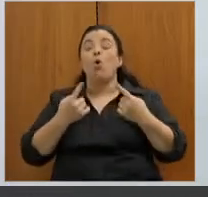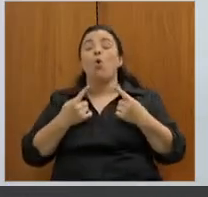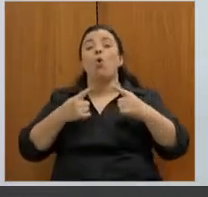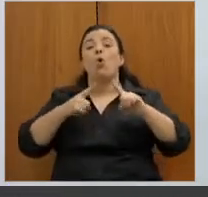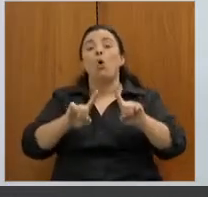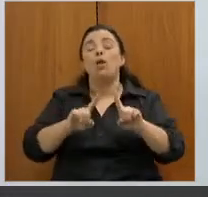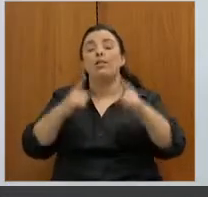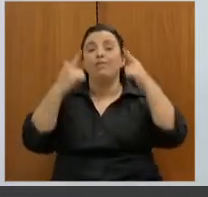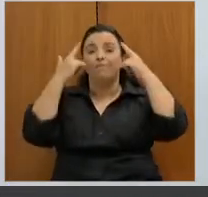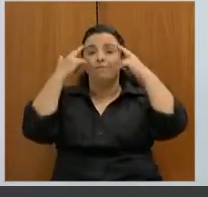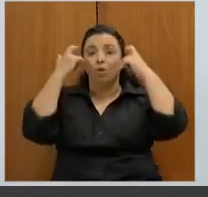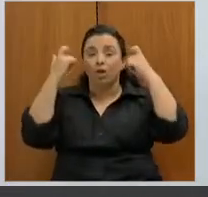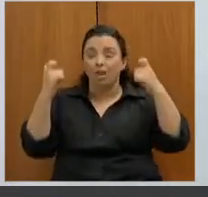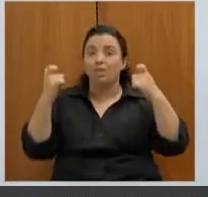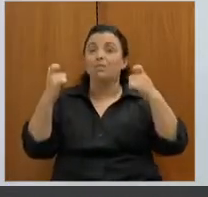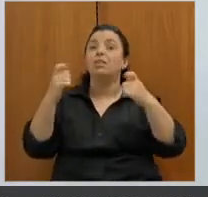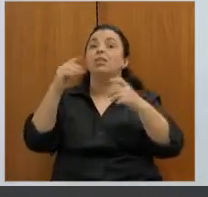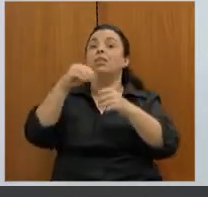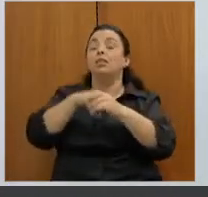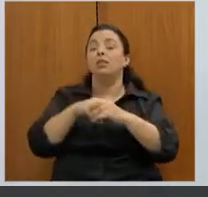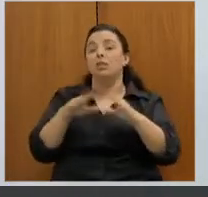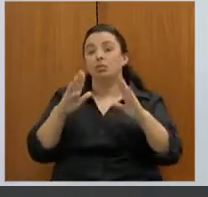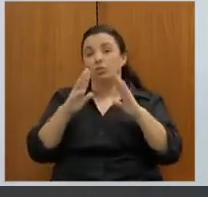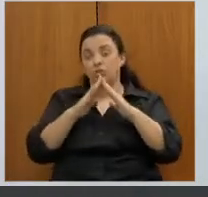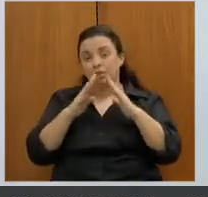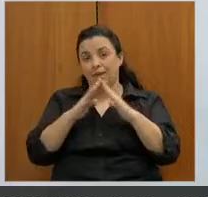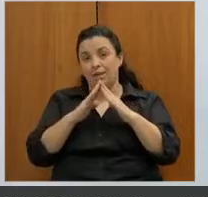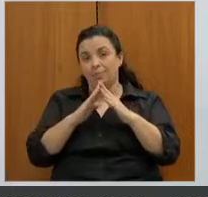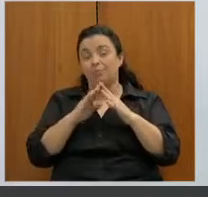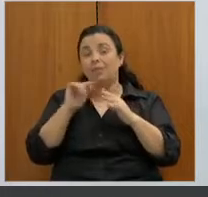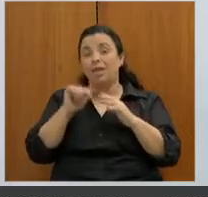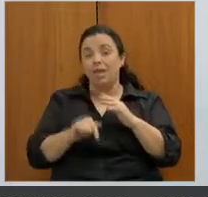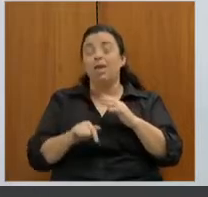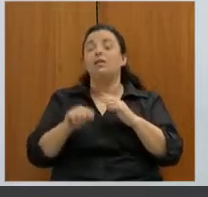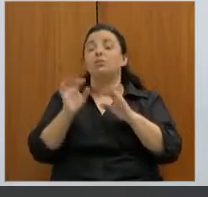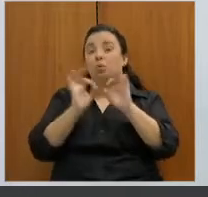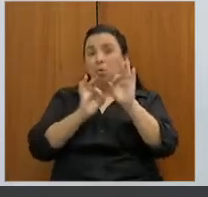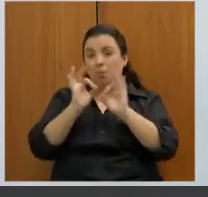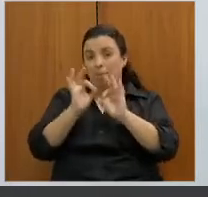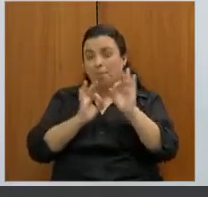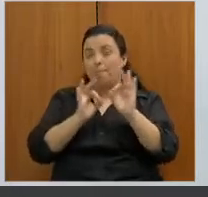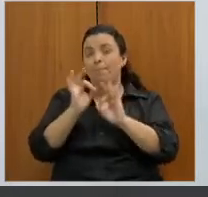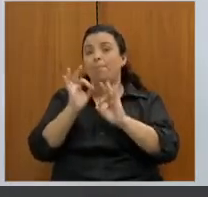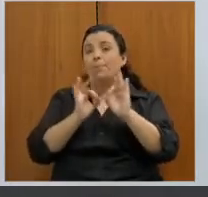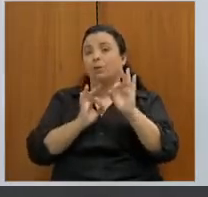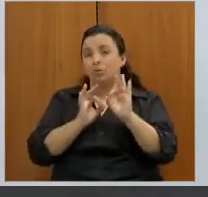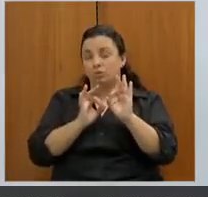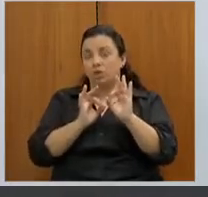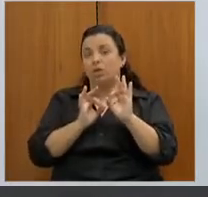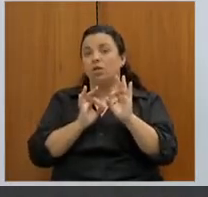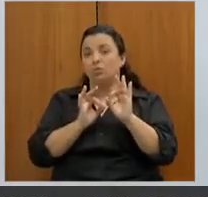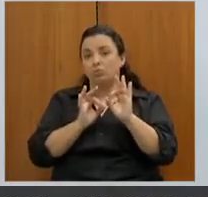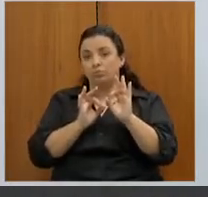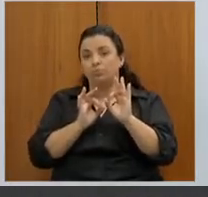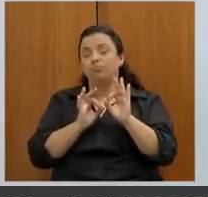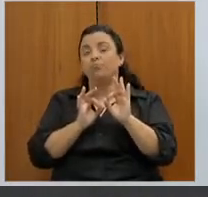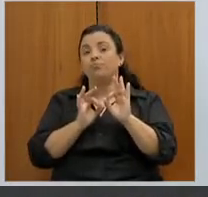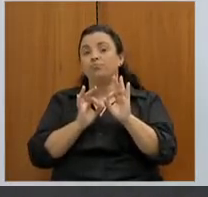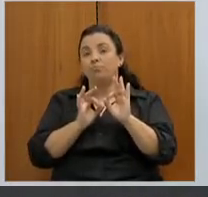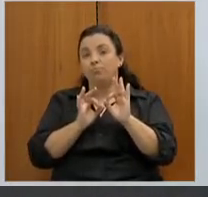é um projeto contra a violência doméstica né Bom